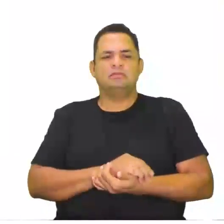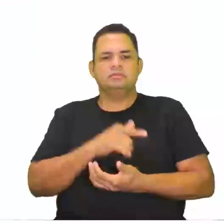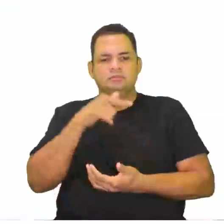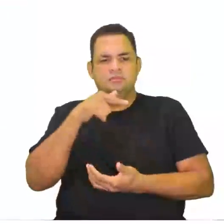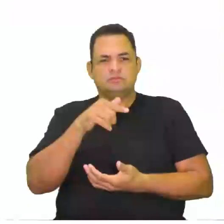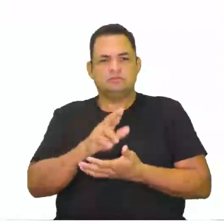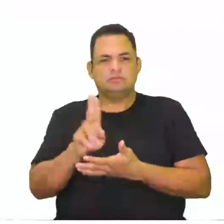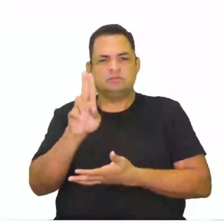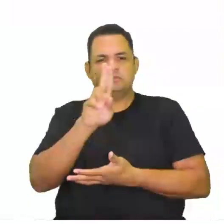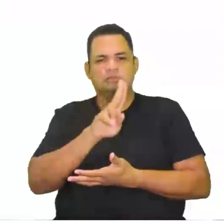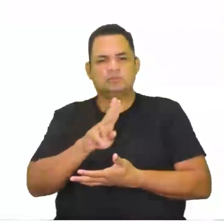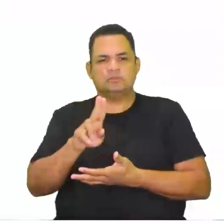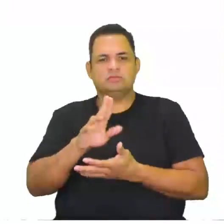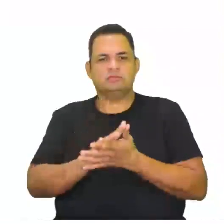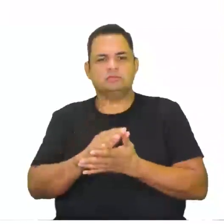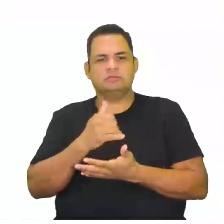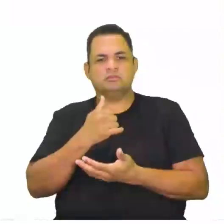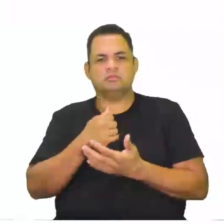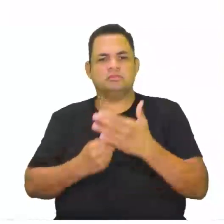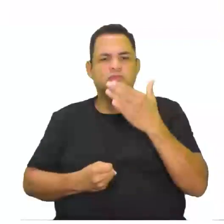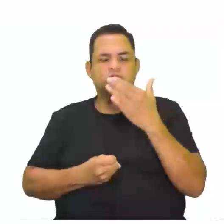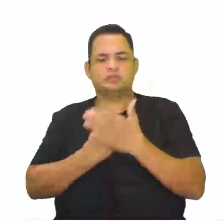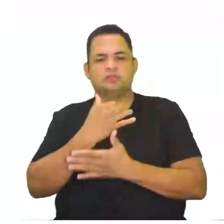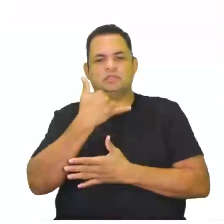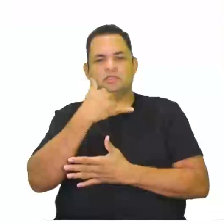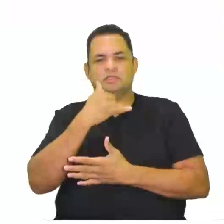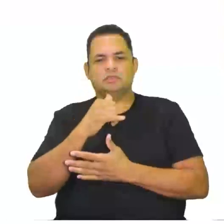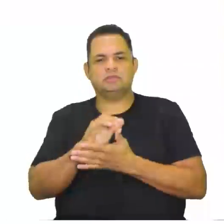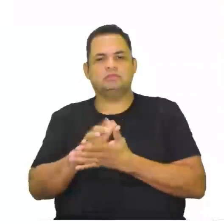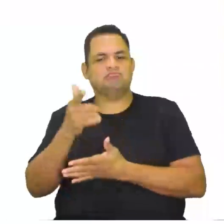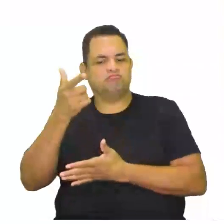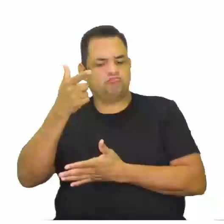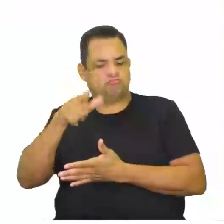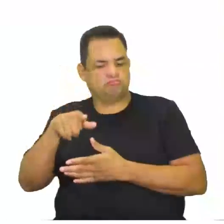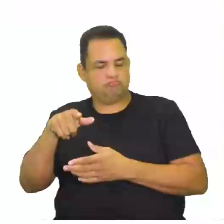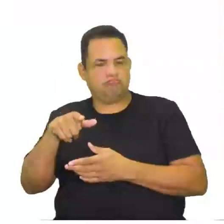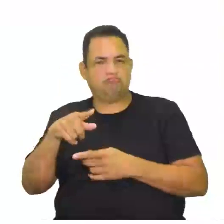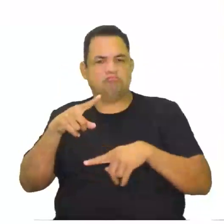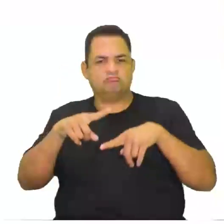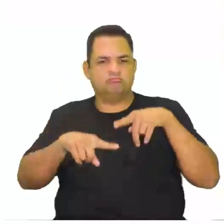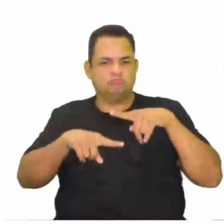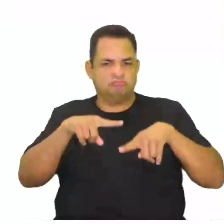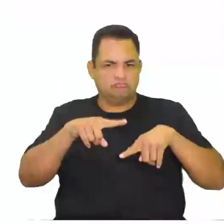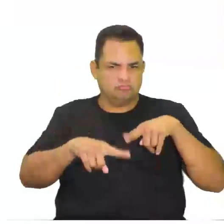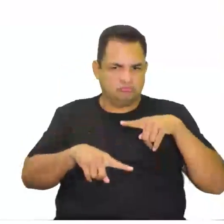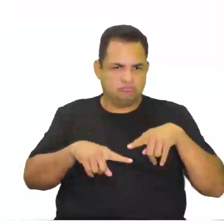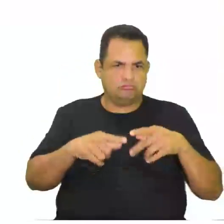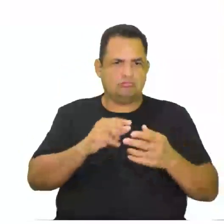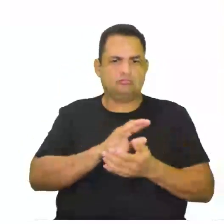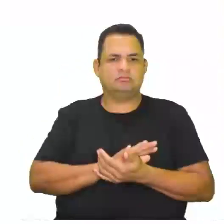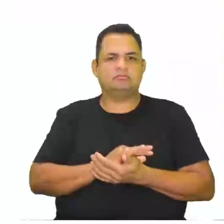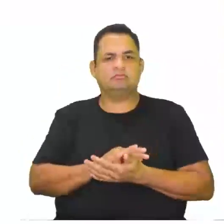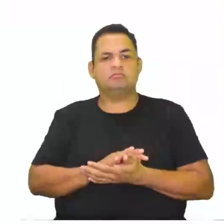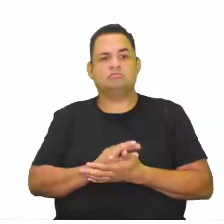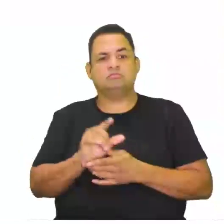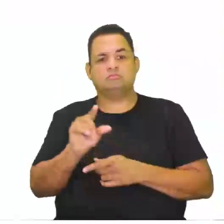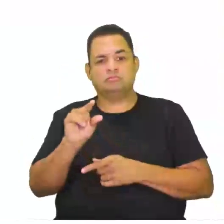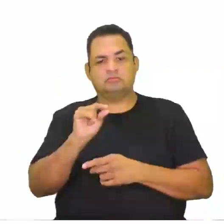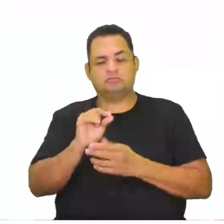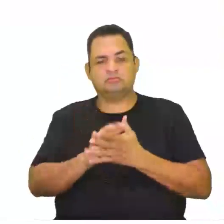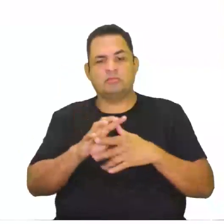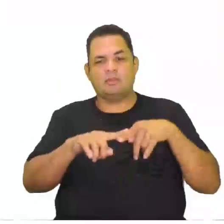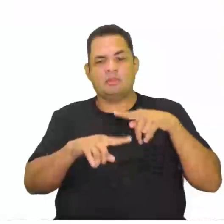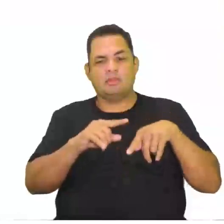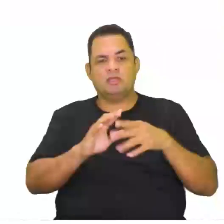7. Uso de fontes renováveis de matéria-prima. Preferivelmente, a matéria-prima de um processo deve